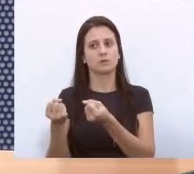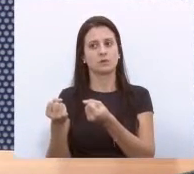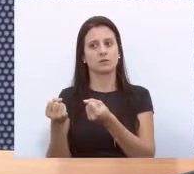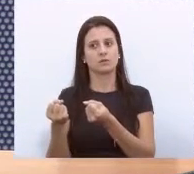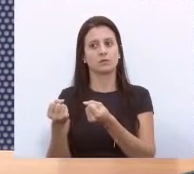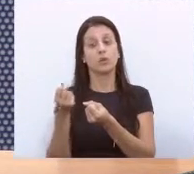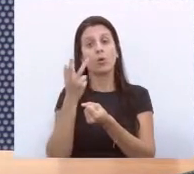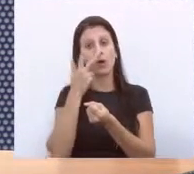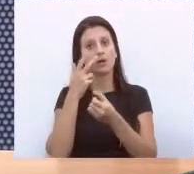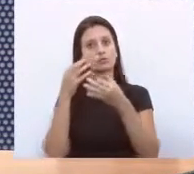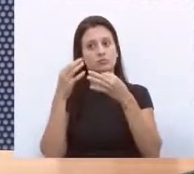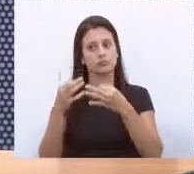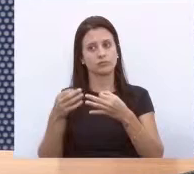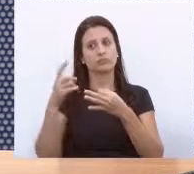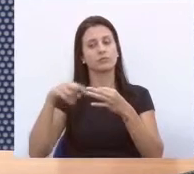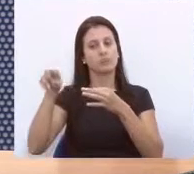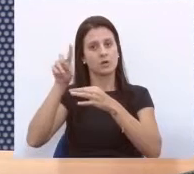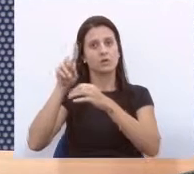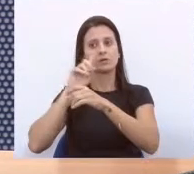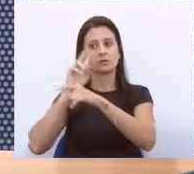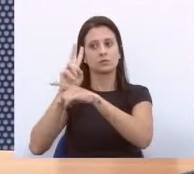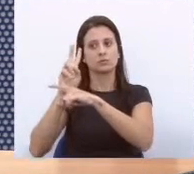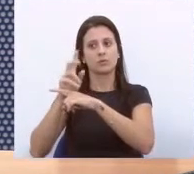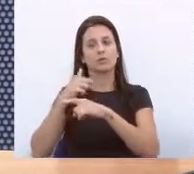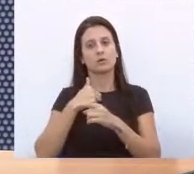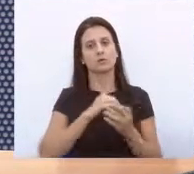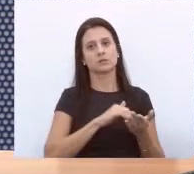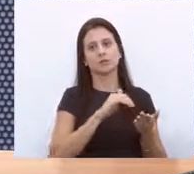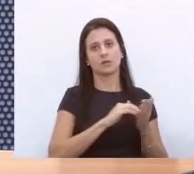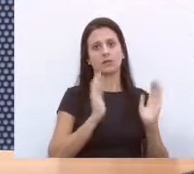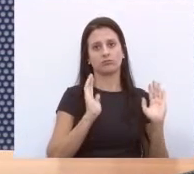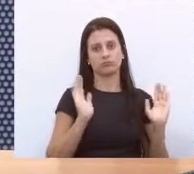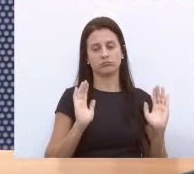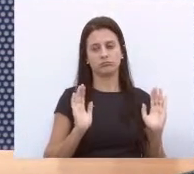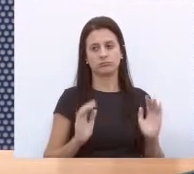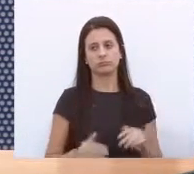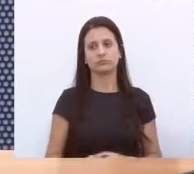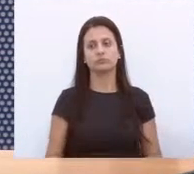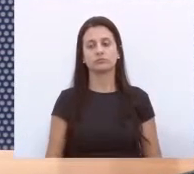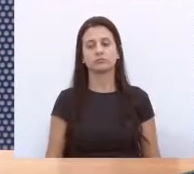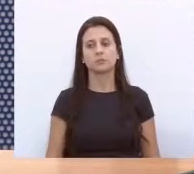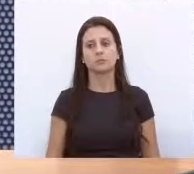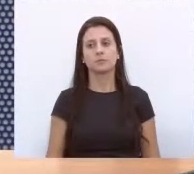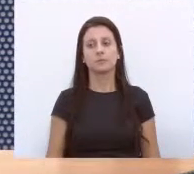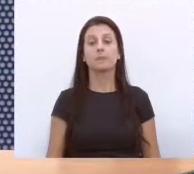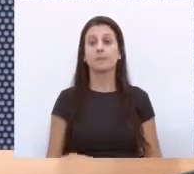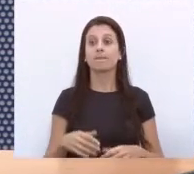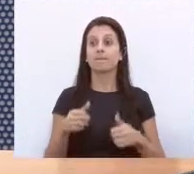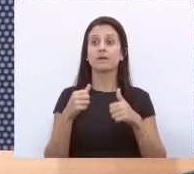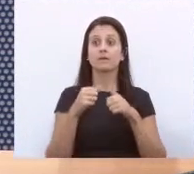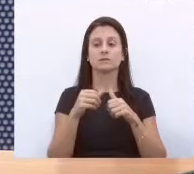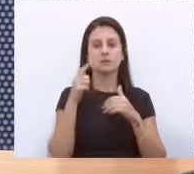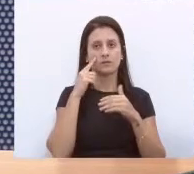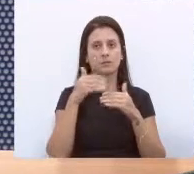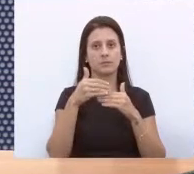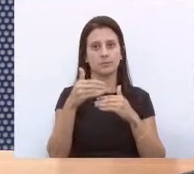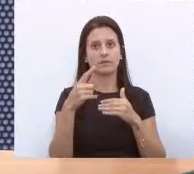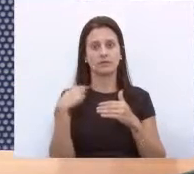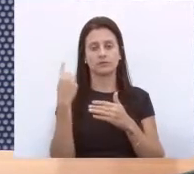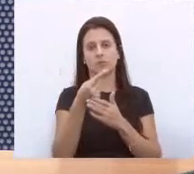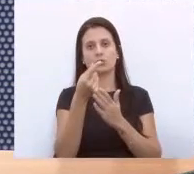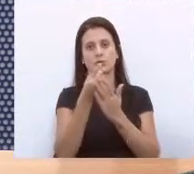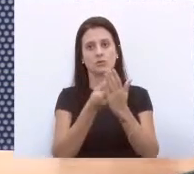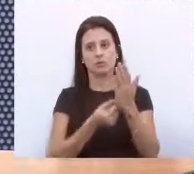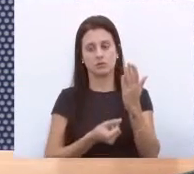parece que tudo certo eles que estão tocando isso não é nossa secretaria estava previsto sim no nosso orçamento